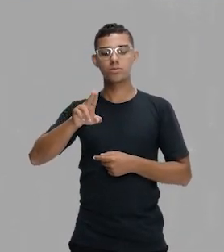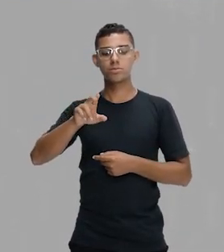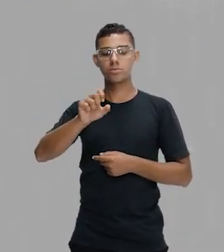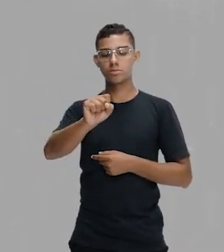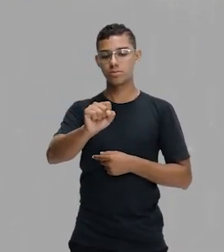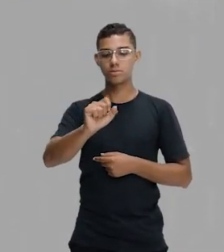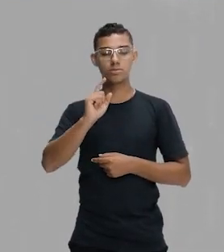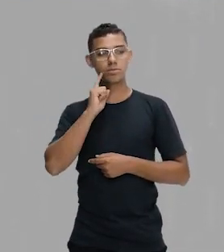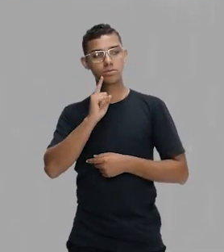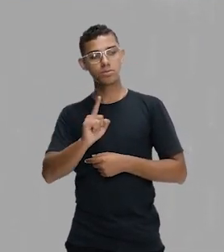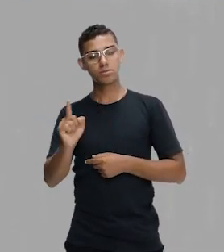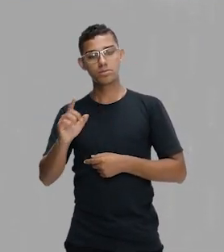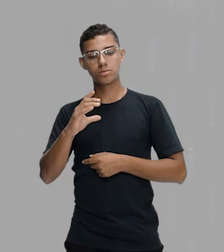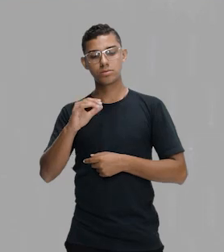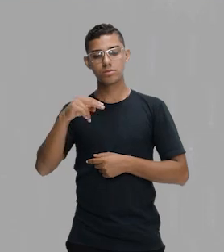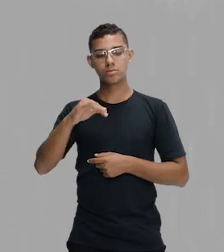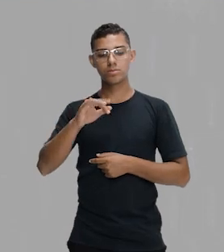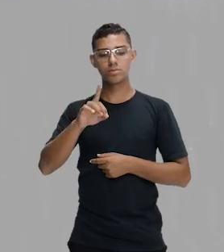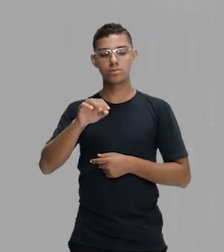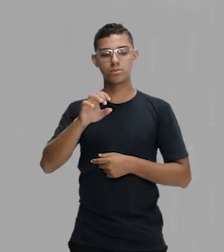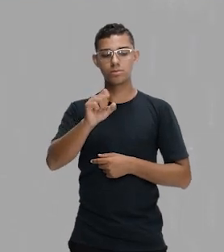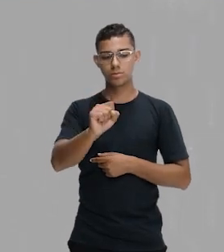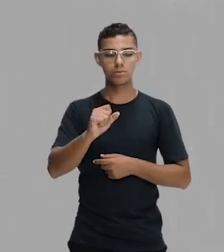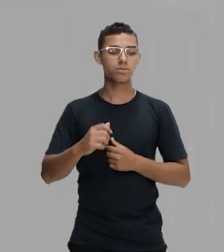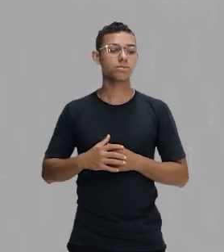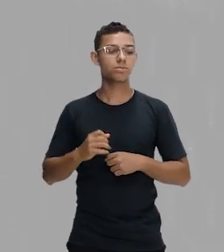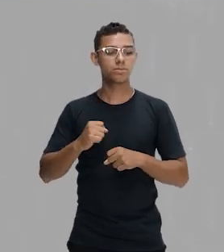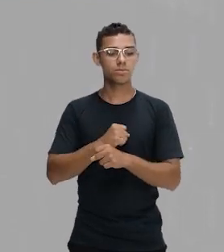Eudoxos de Sínidos, né?